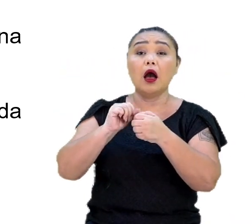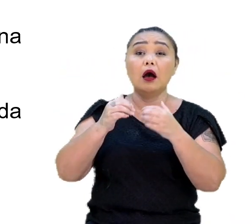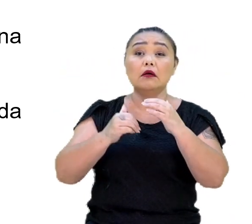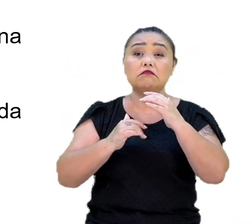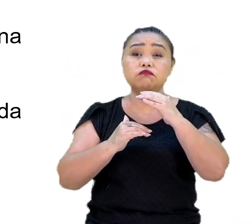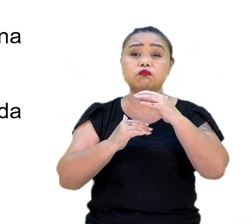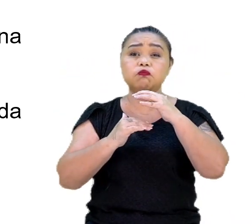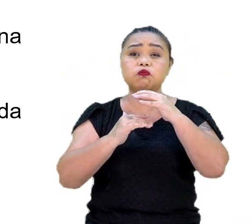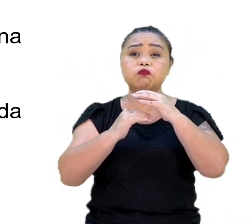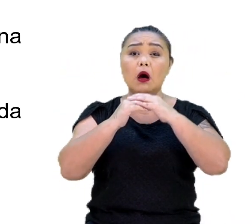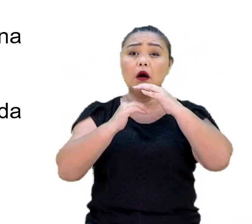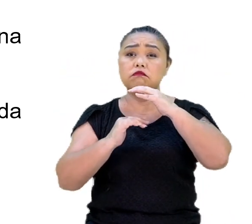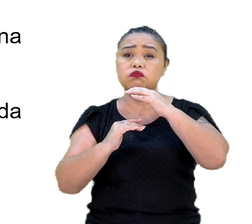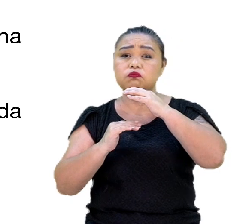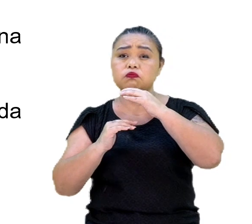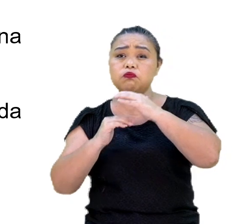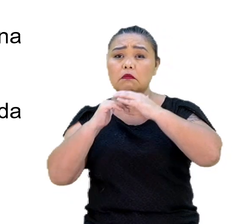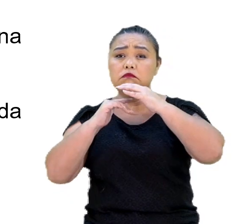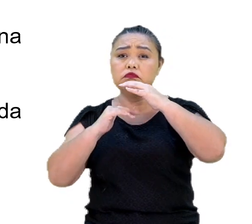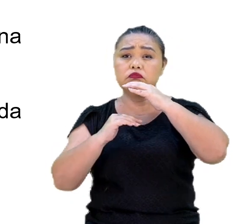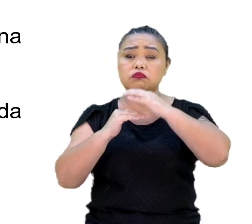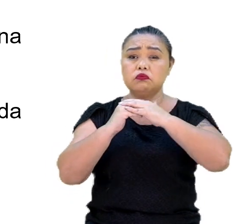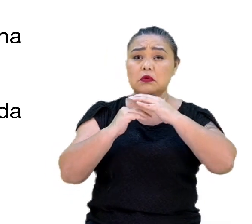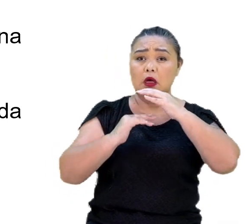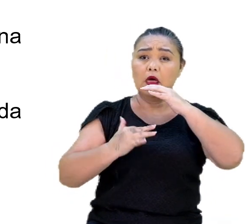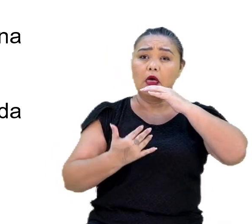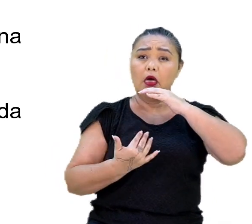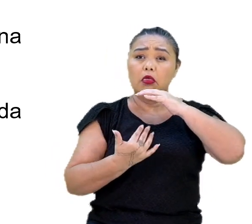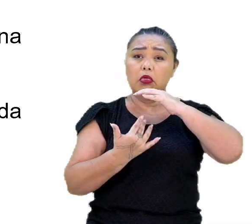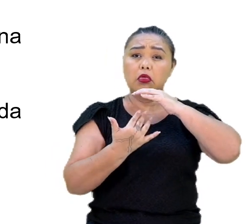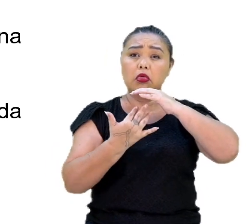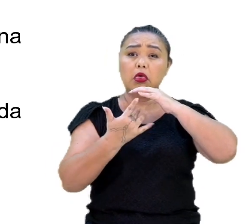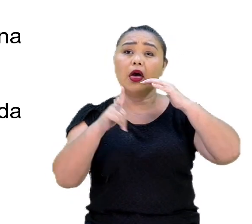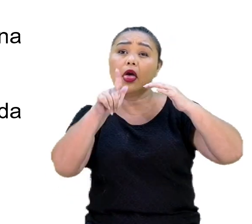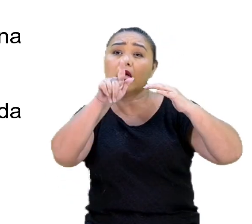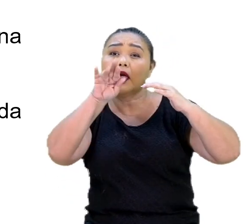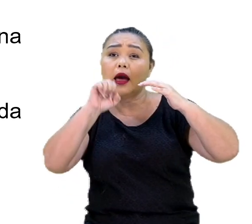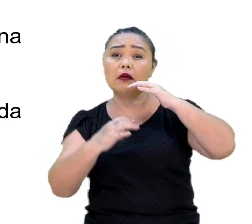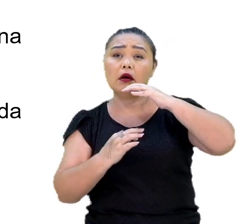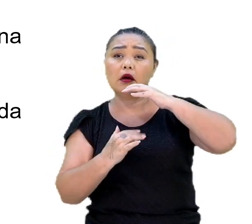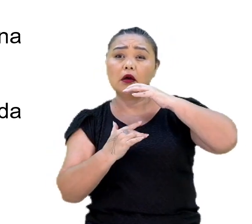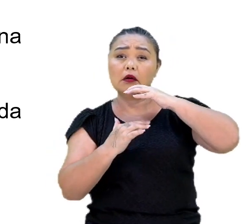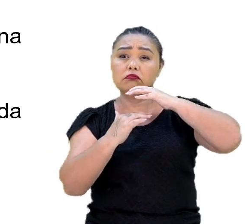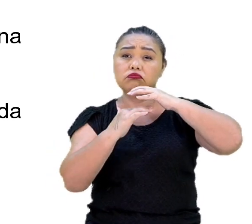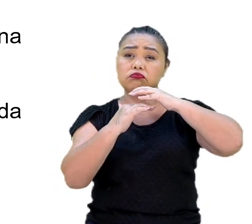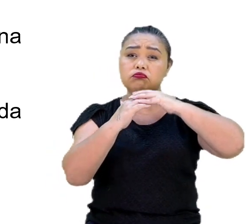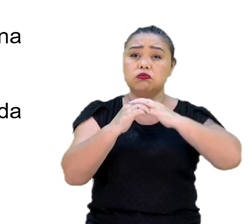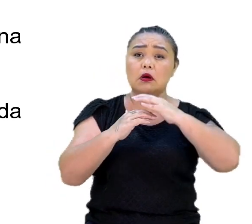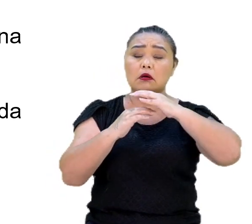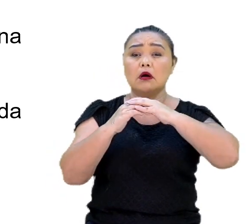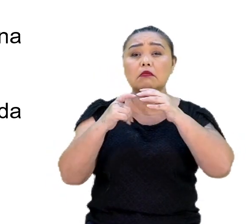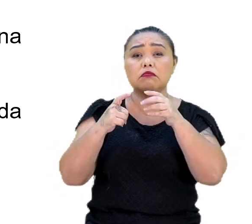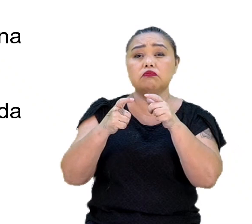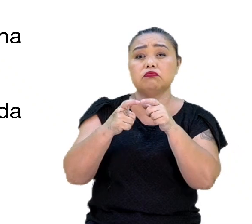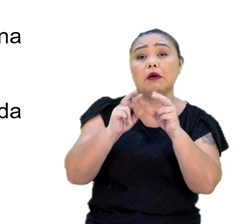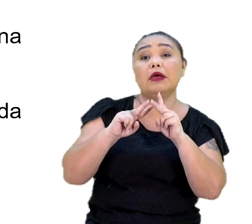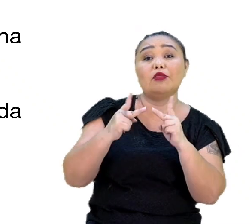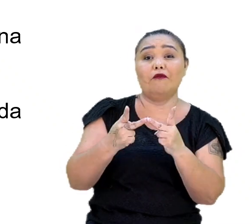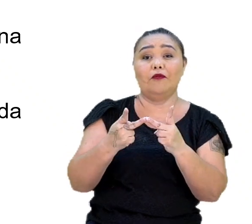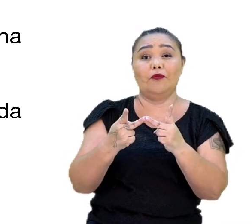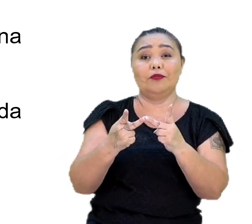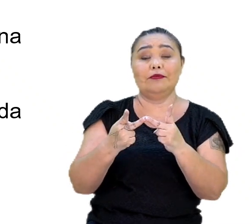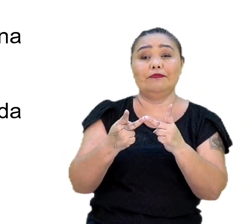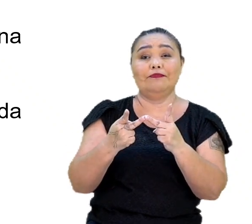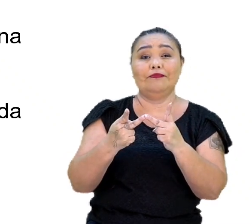pressão. Se a gente tem lá os gases, quanto maior a pressão sobre eles, menor vai ser o volume,